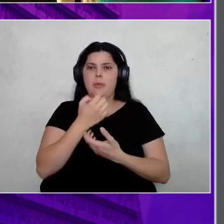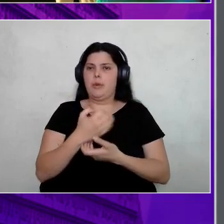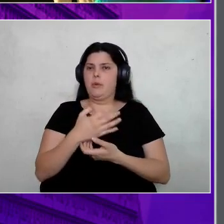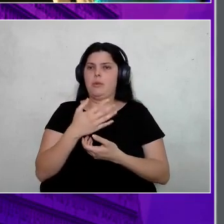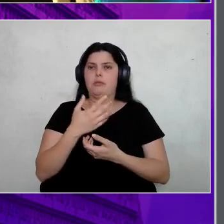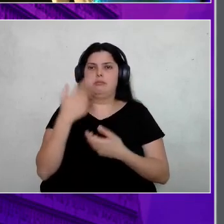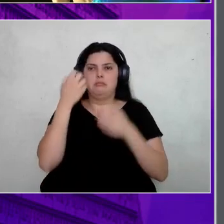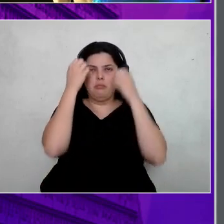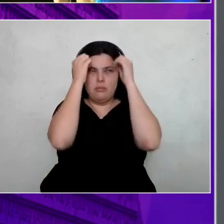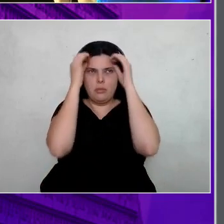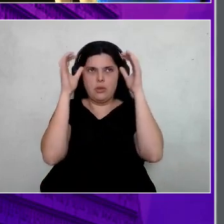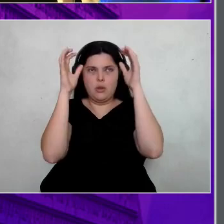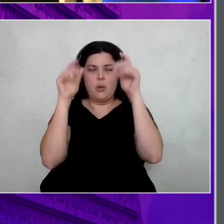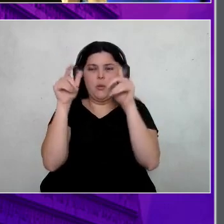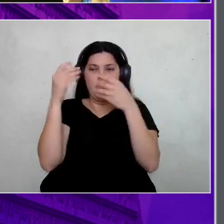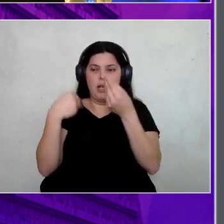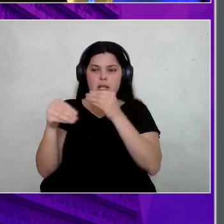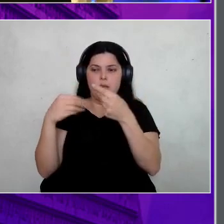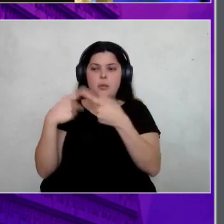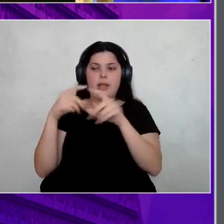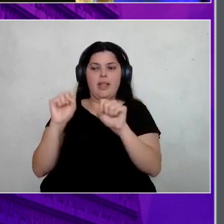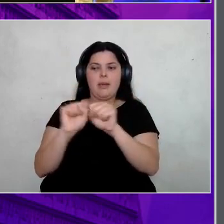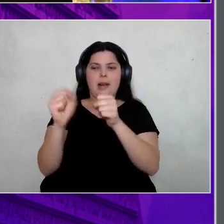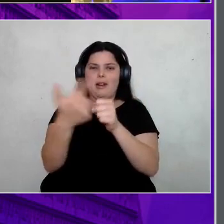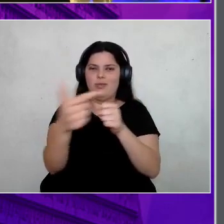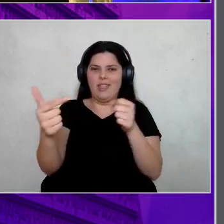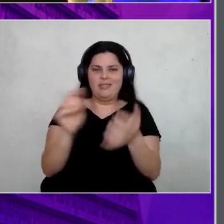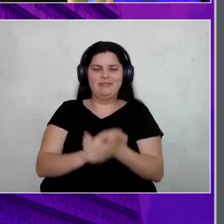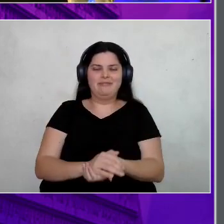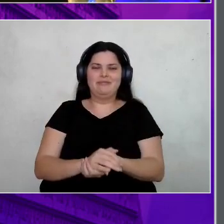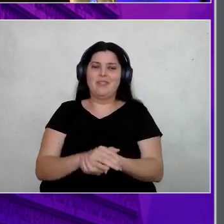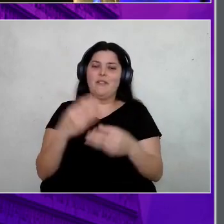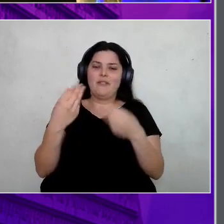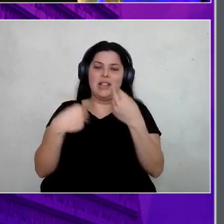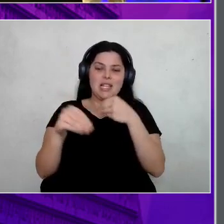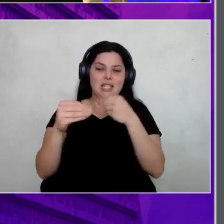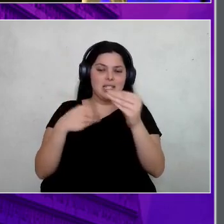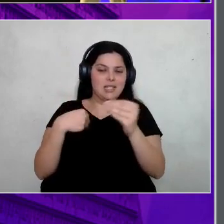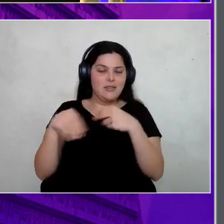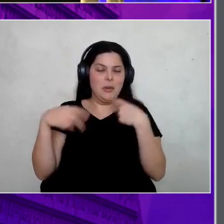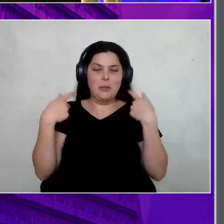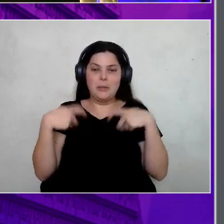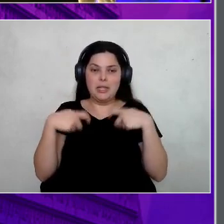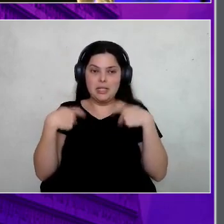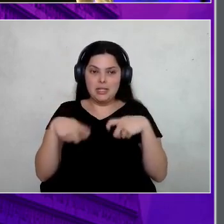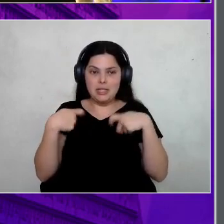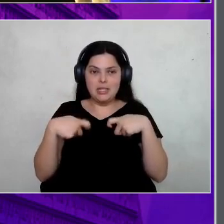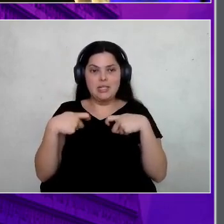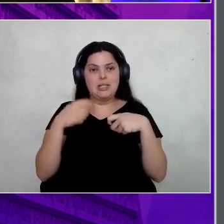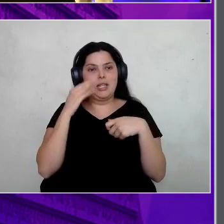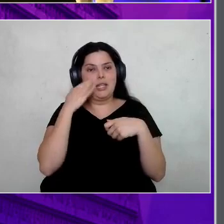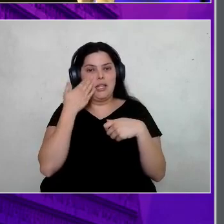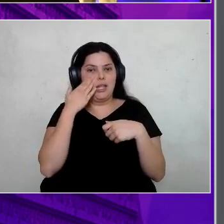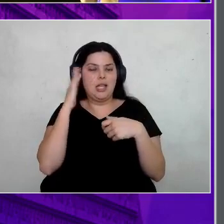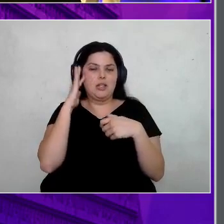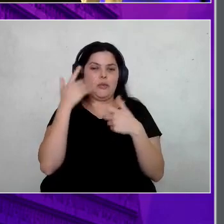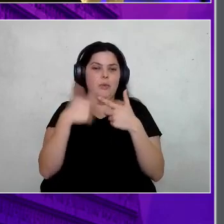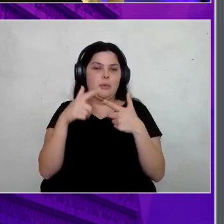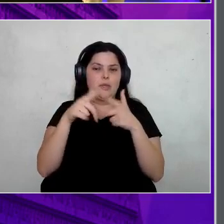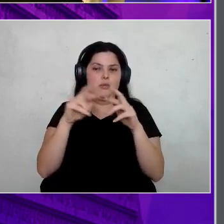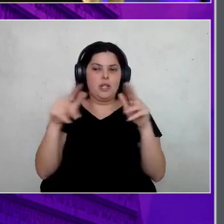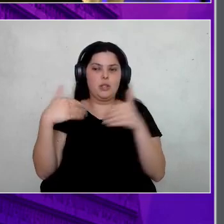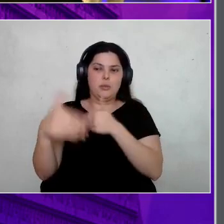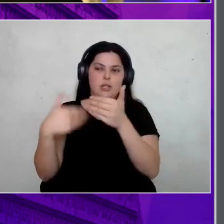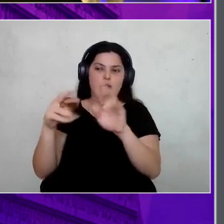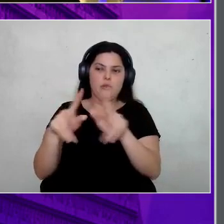serão quebrados. Então, é basicamente isso, sejam flexíveis, a gente vai precisar lidar com situações diferentes, com processos diferentes,